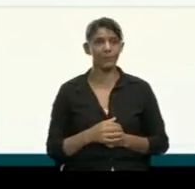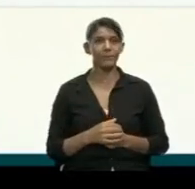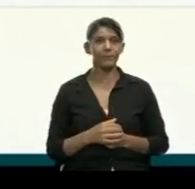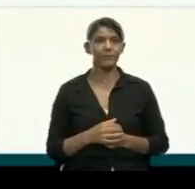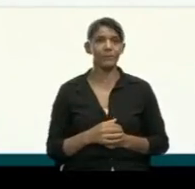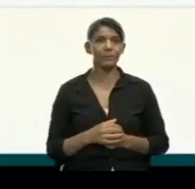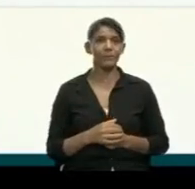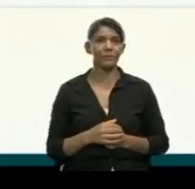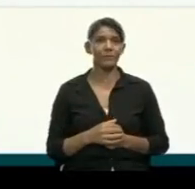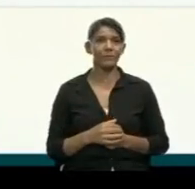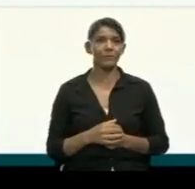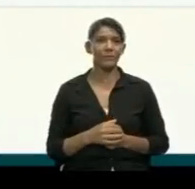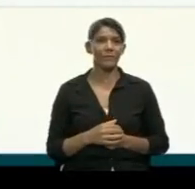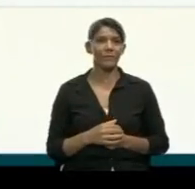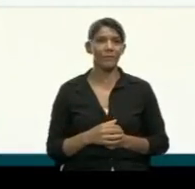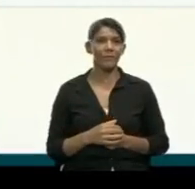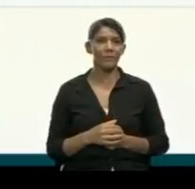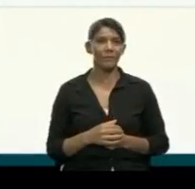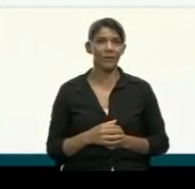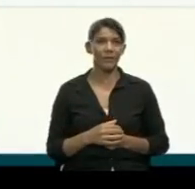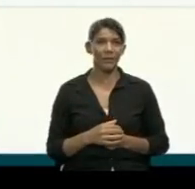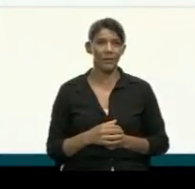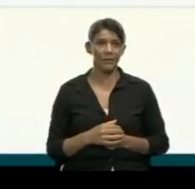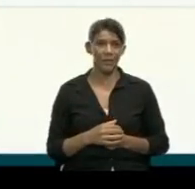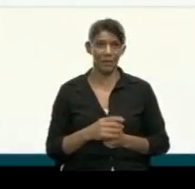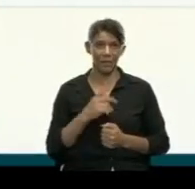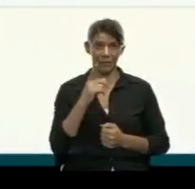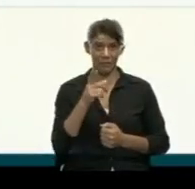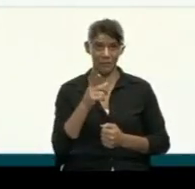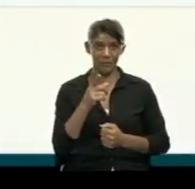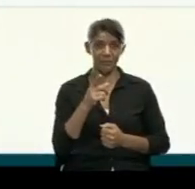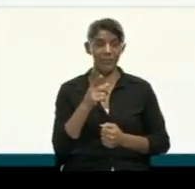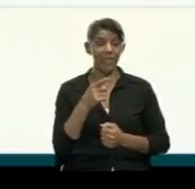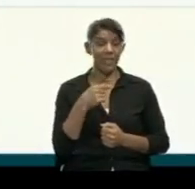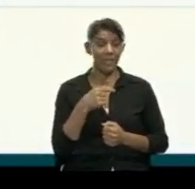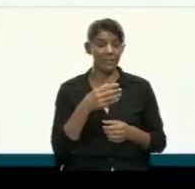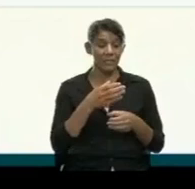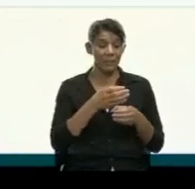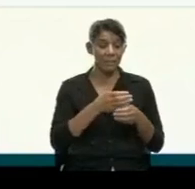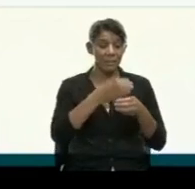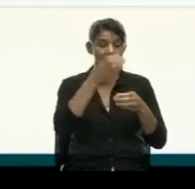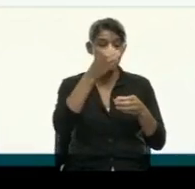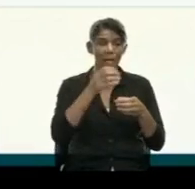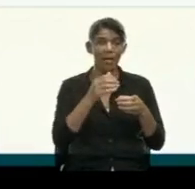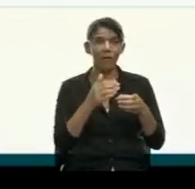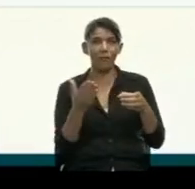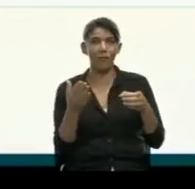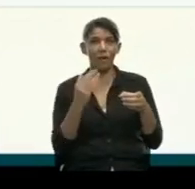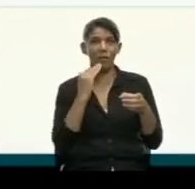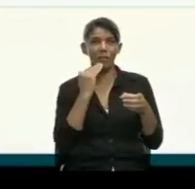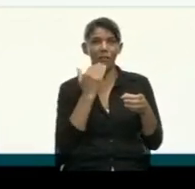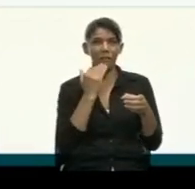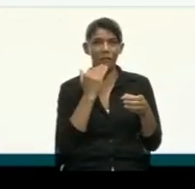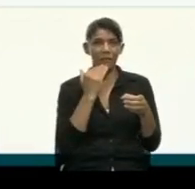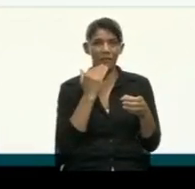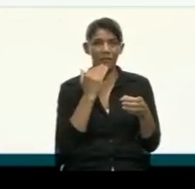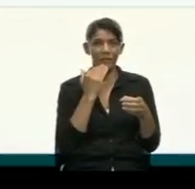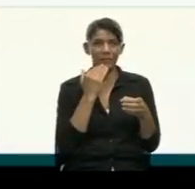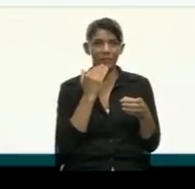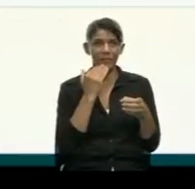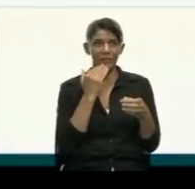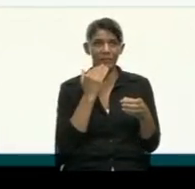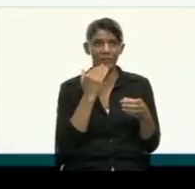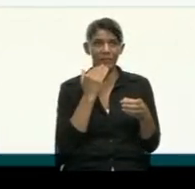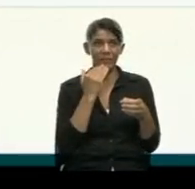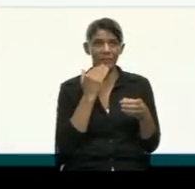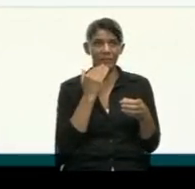pilar fora de locação. Então, olha aqui que bonito, como é que fica.